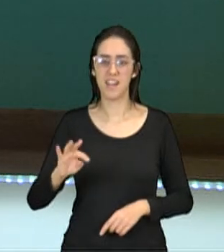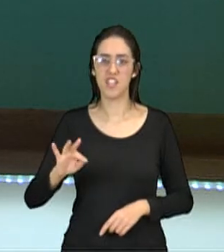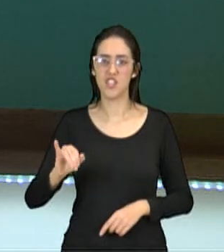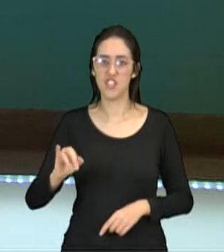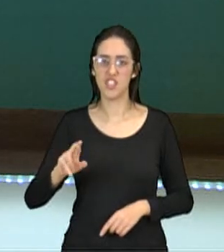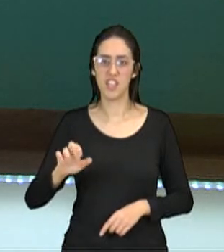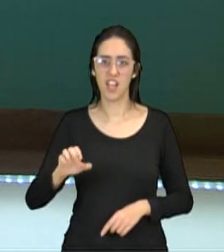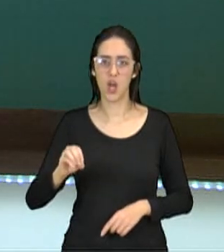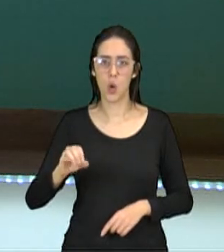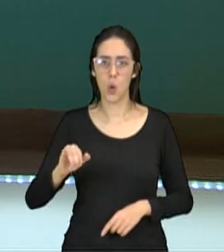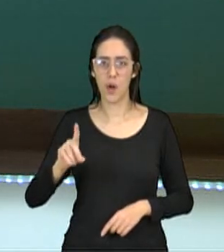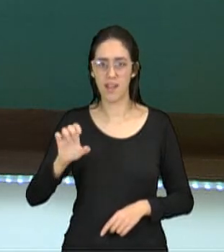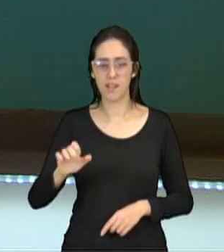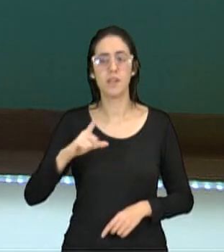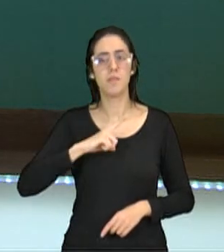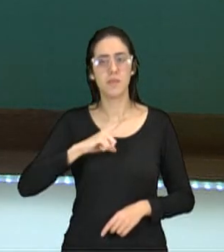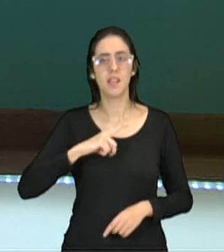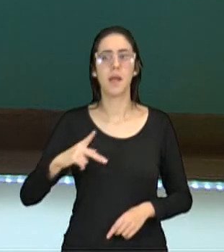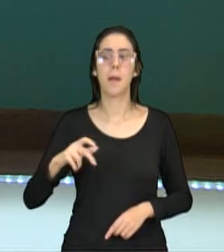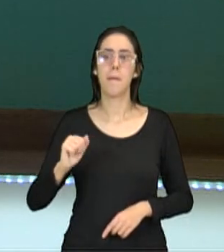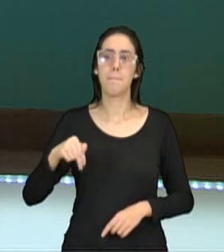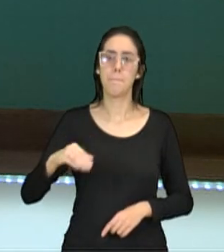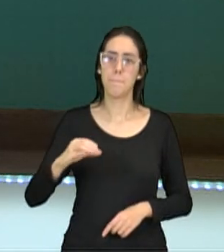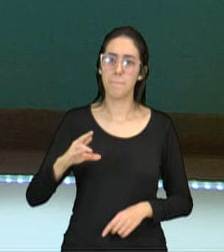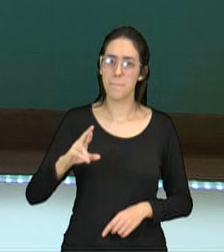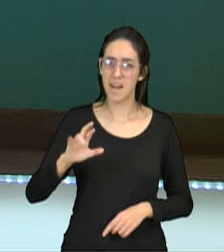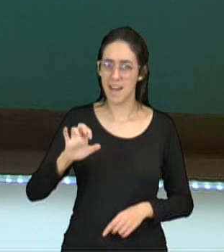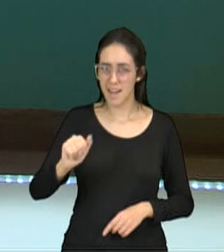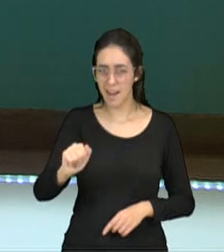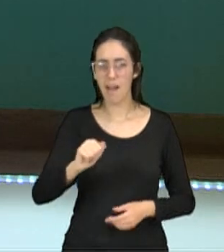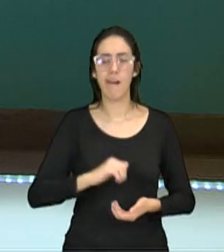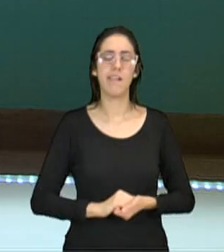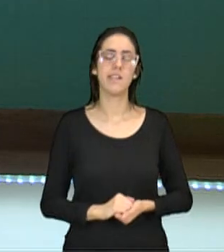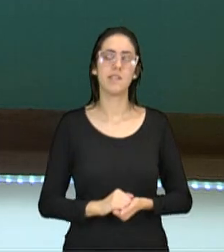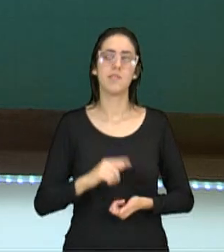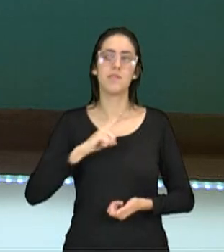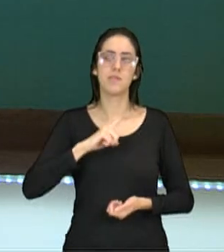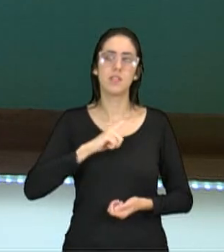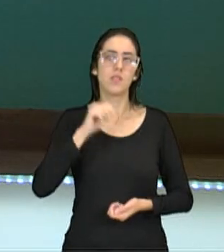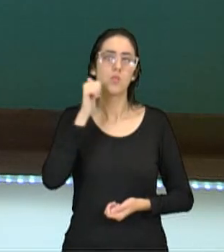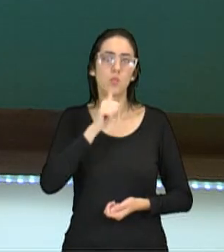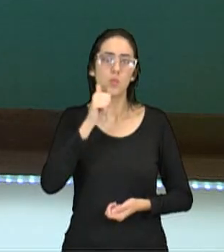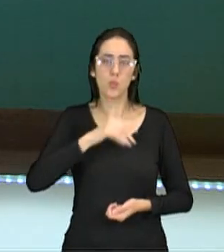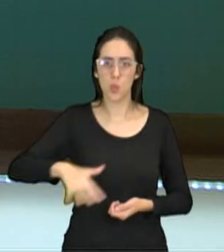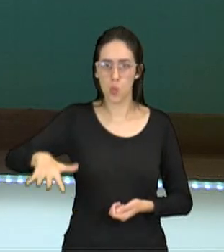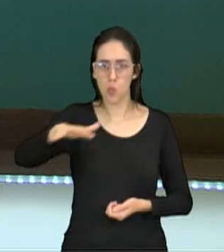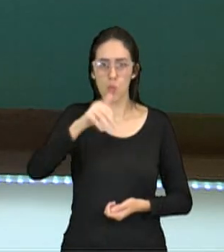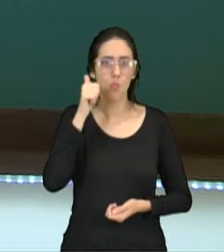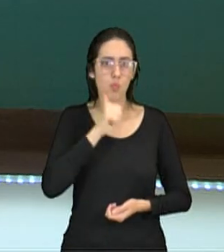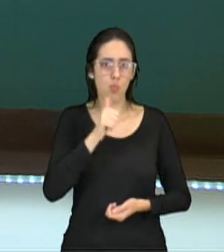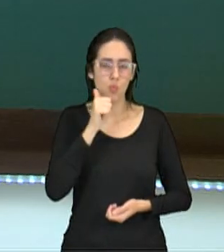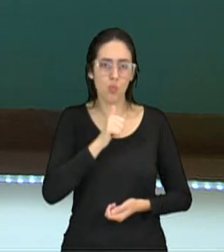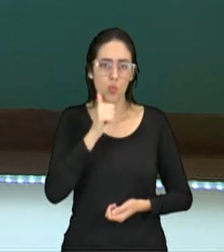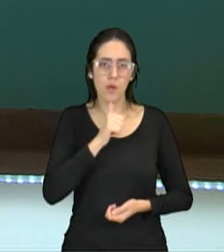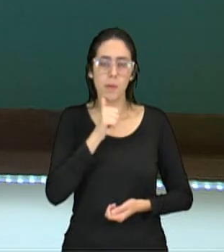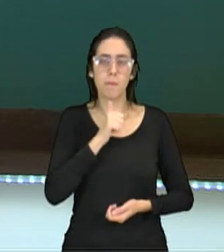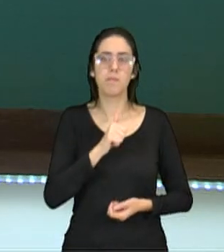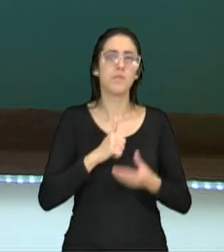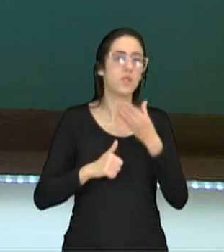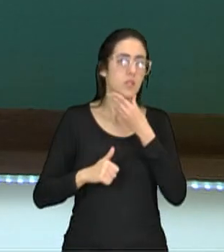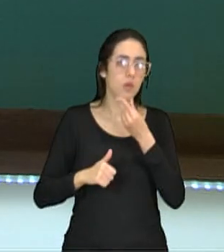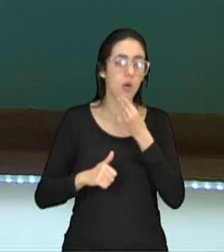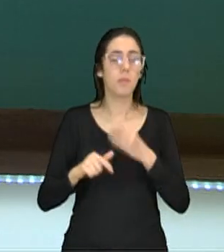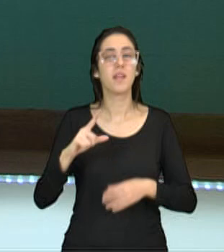pâncreas, as suprarrenais. Nós temos mulheres nós mulheres e os homens temos